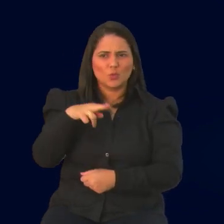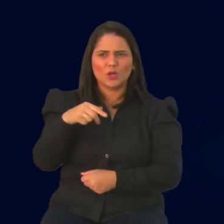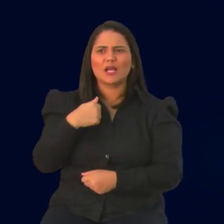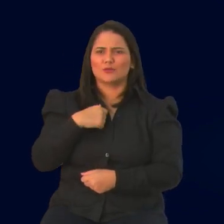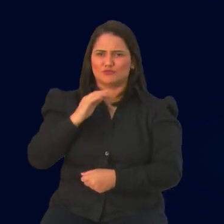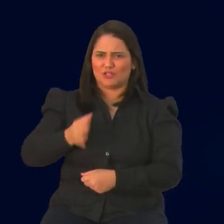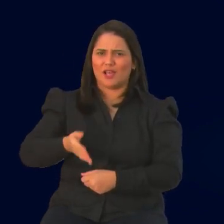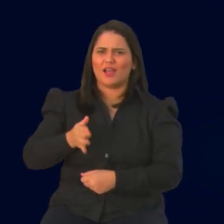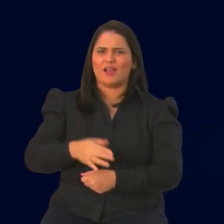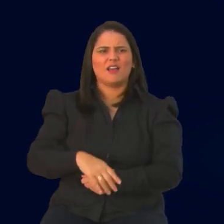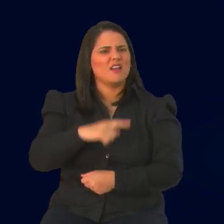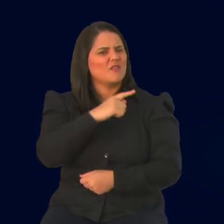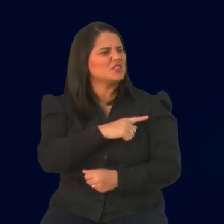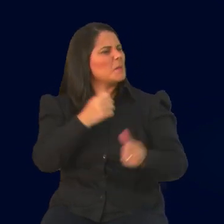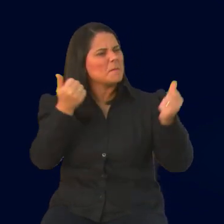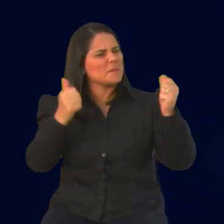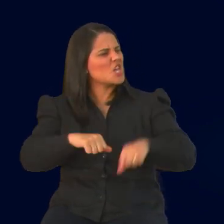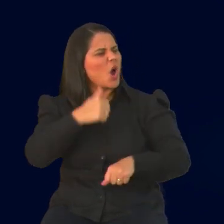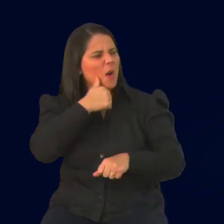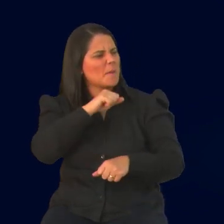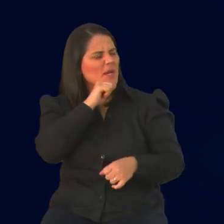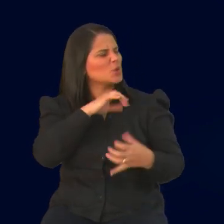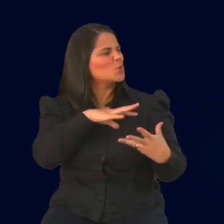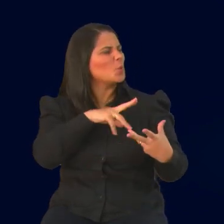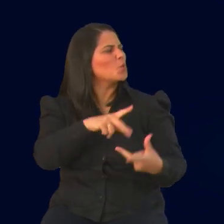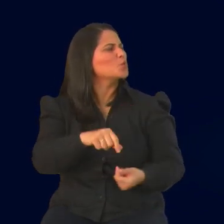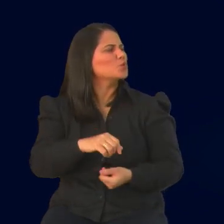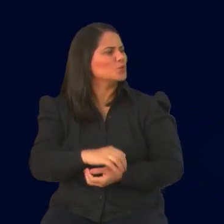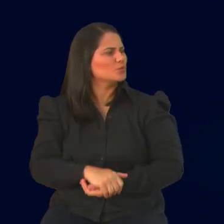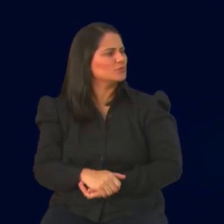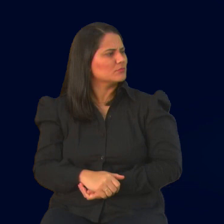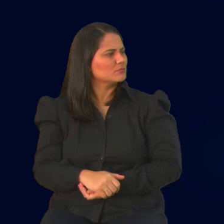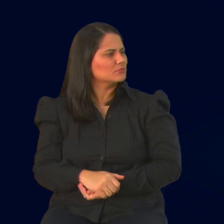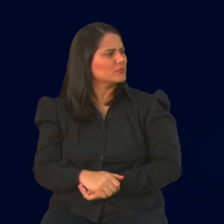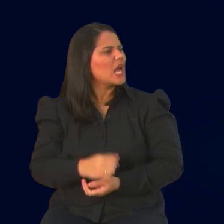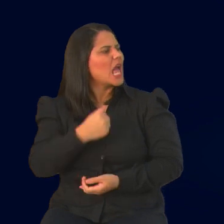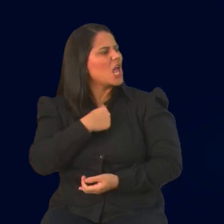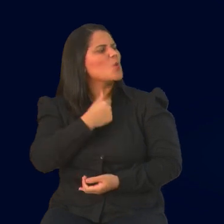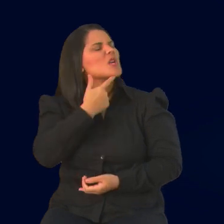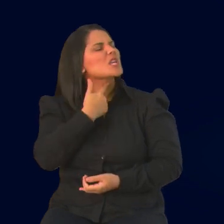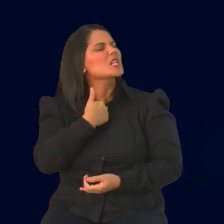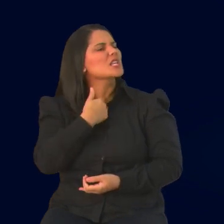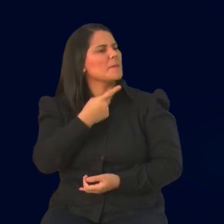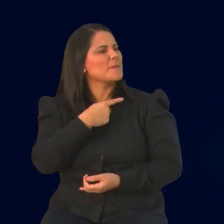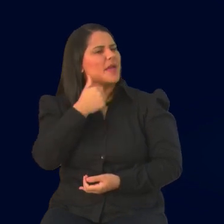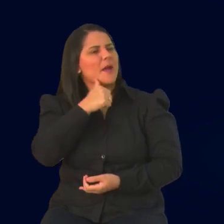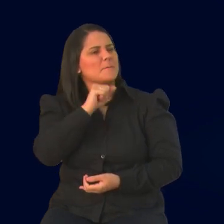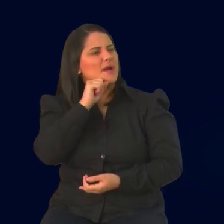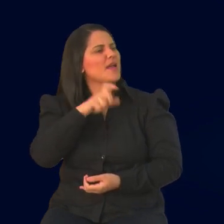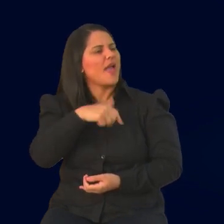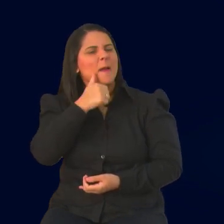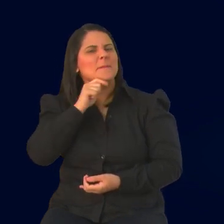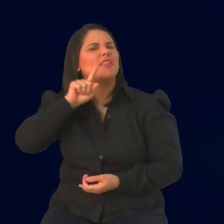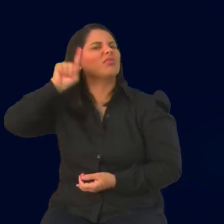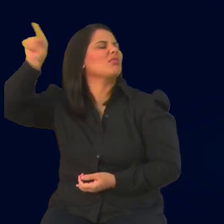Mãe, tu é a pior mãe do mundo. Eu queria que a minha mãe fosse a mãe da fulana. Eu já ouvi isso várias